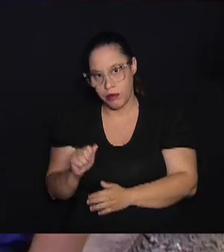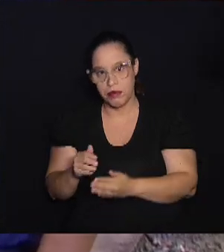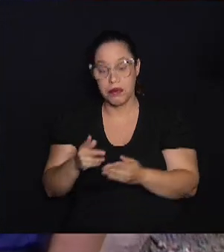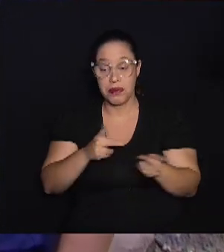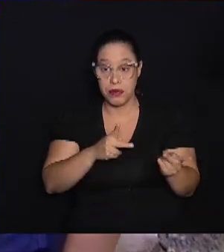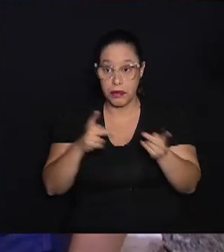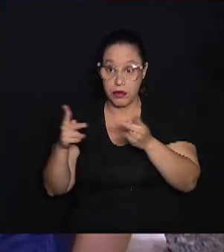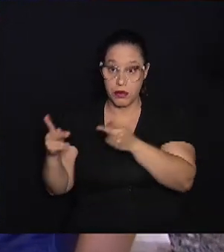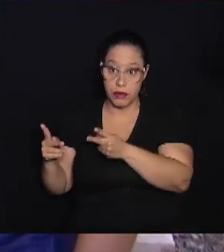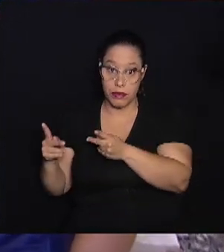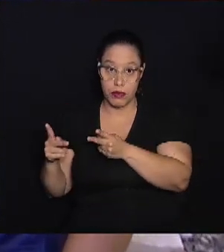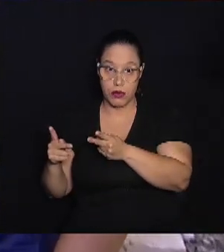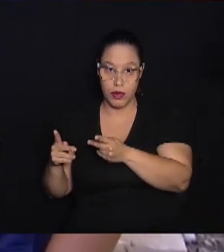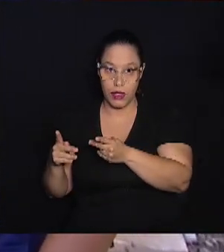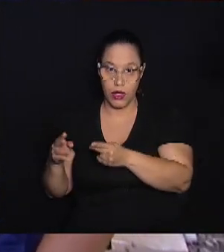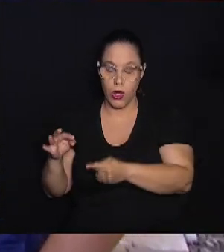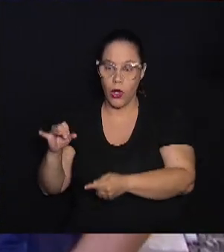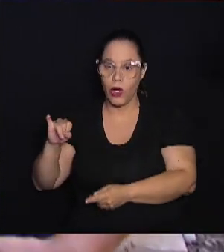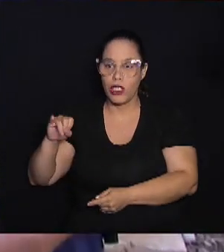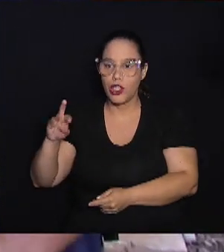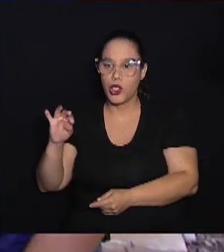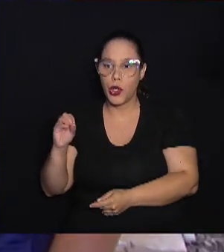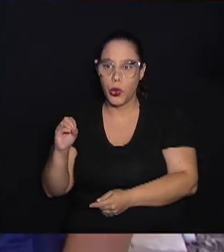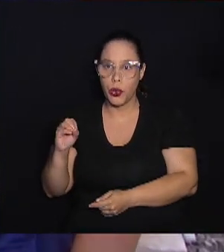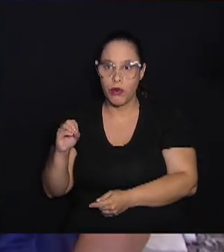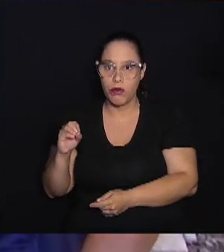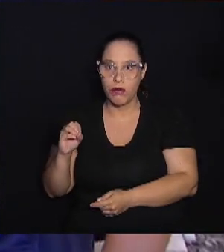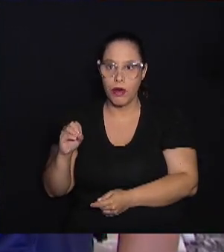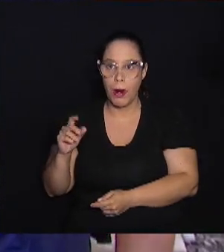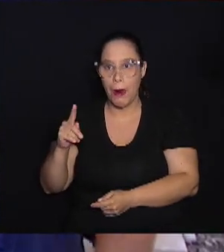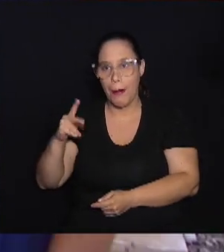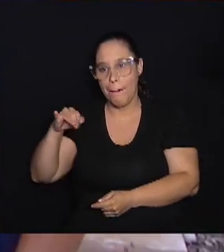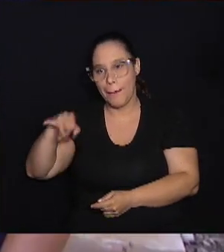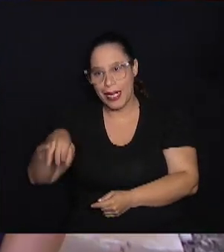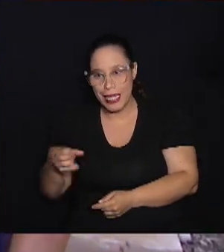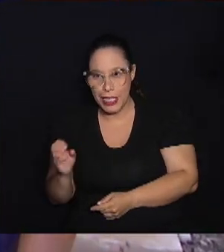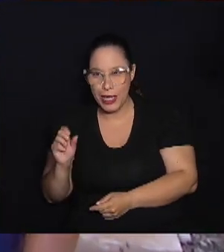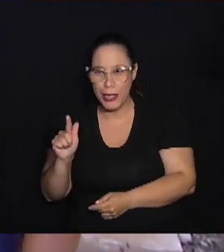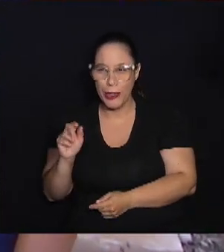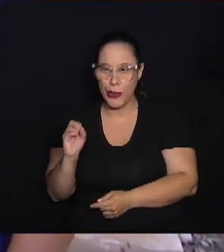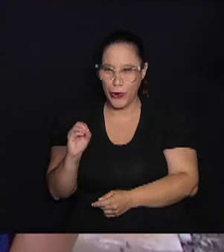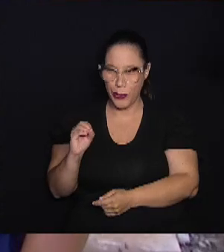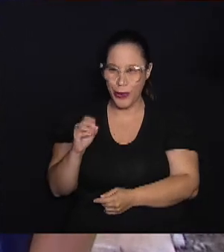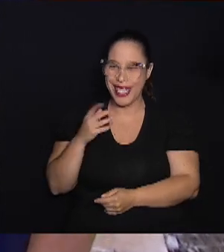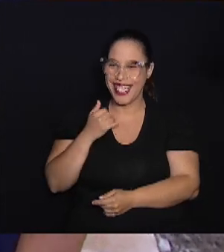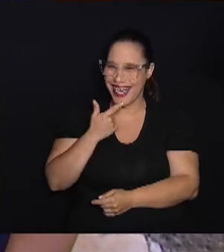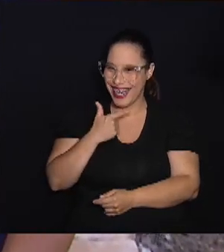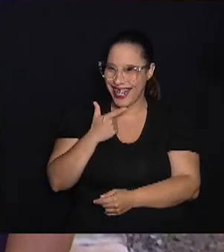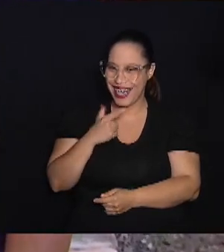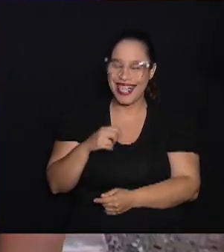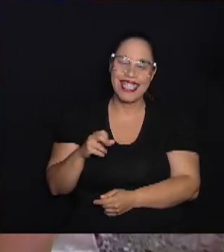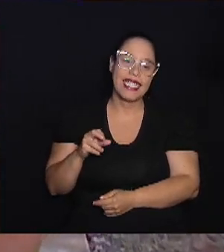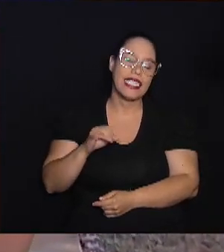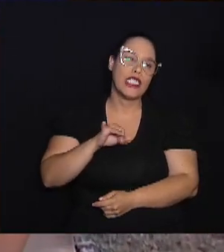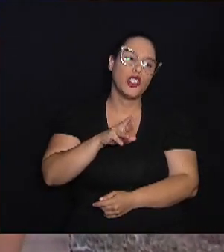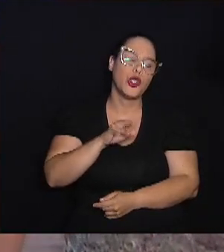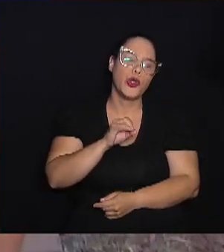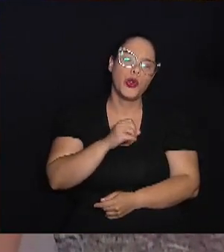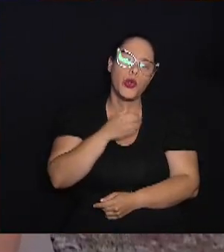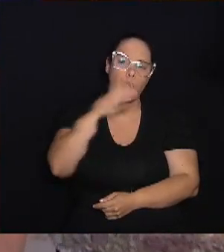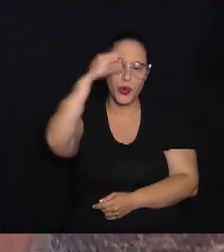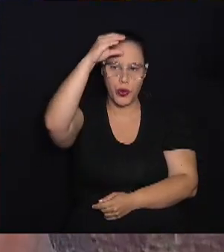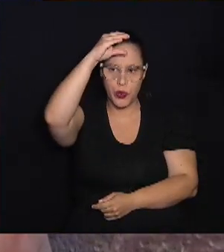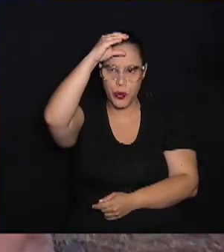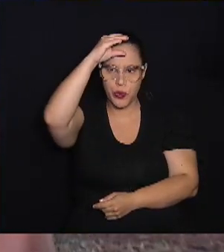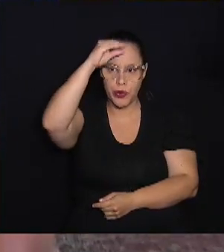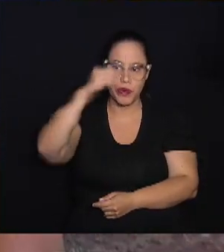é o famoso Tio Pingo. Agora você revelou meu nome, né? Agora todo mundo sabe meu nome. Tio Pingo, conta pra mim também,